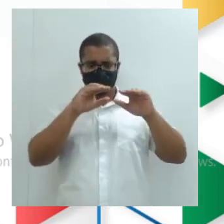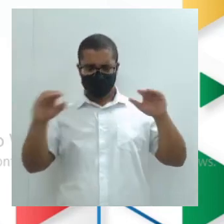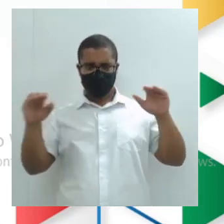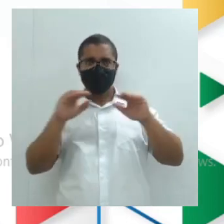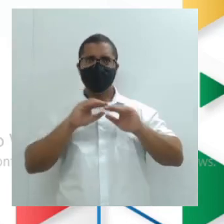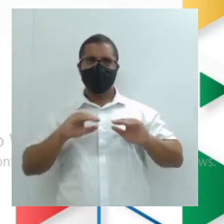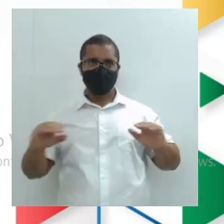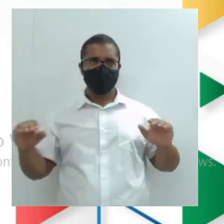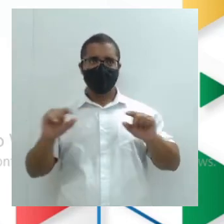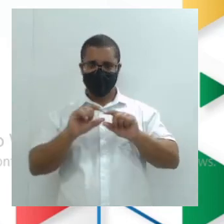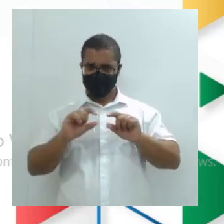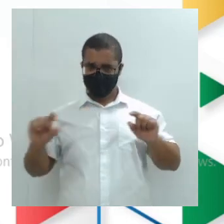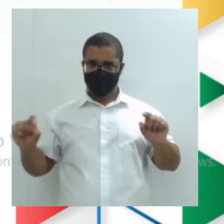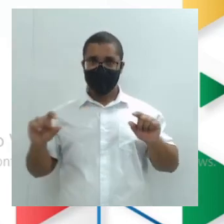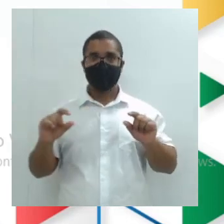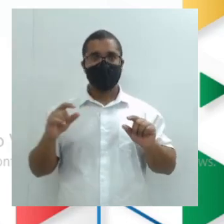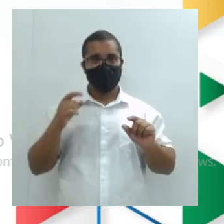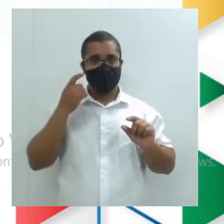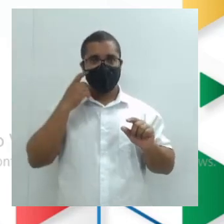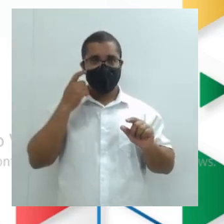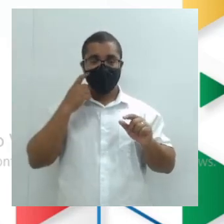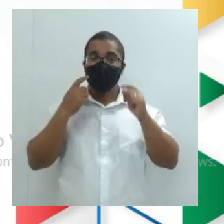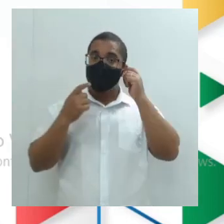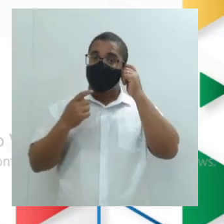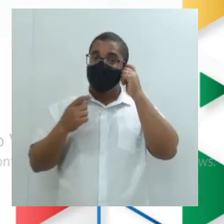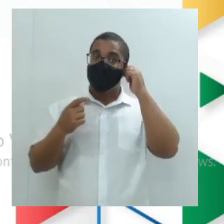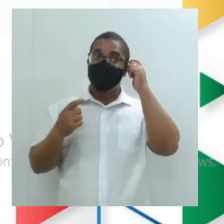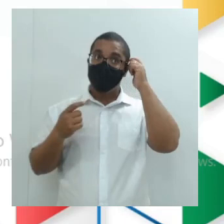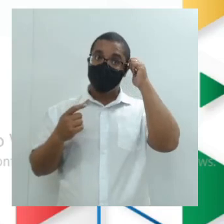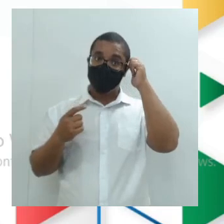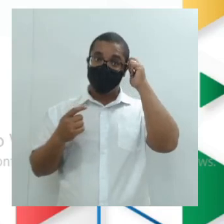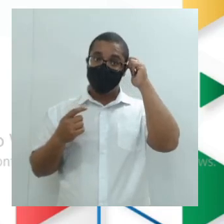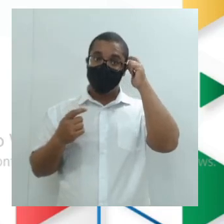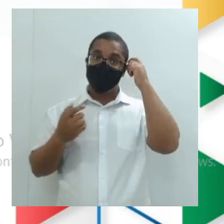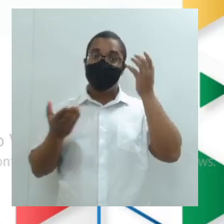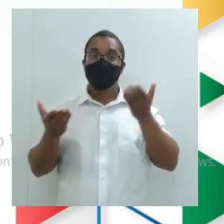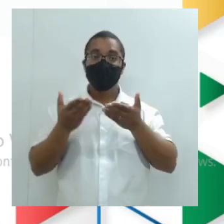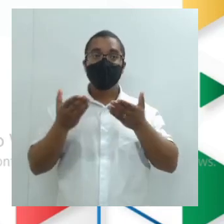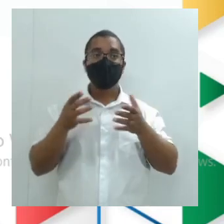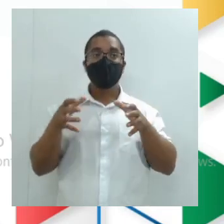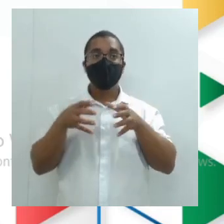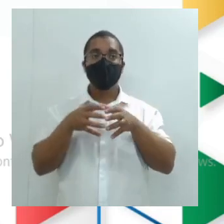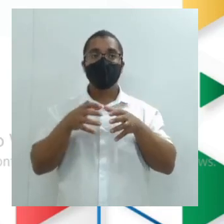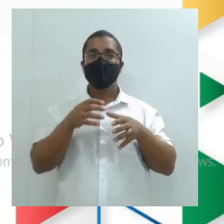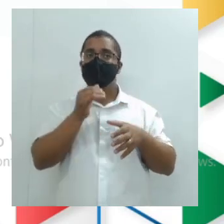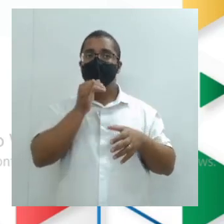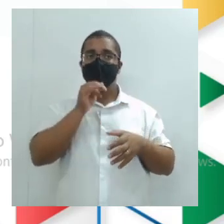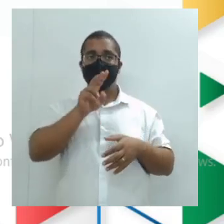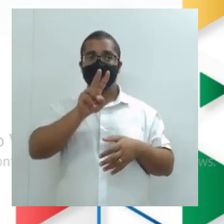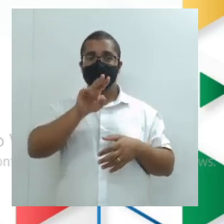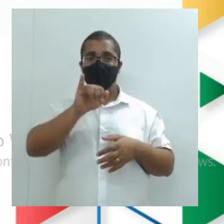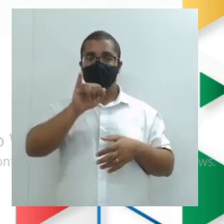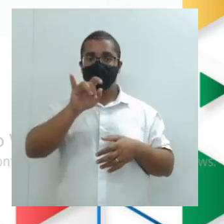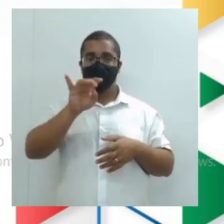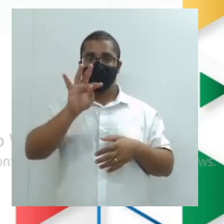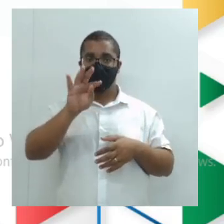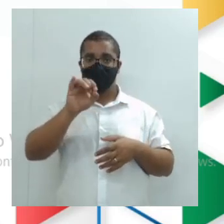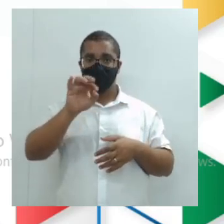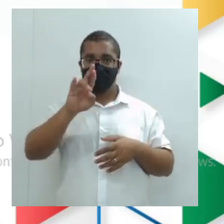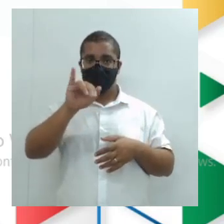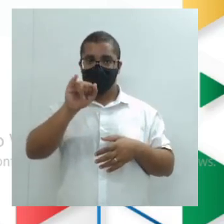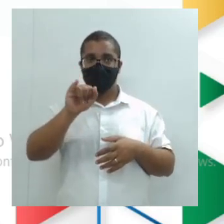ó, nessa mesma coluna. Aí a gente vai para um time, por exemplo, Vitória, saldo de gol é